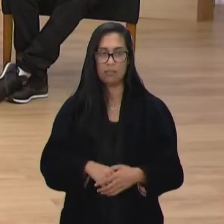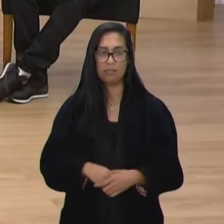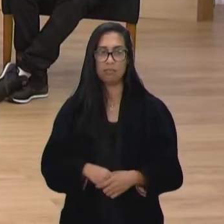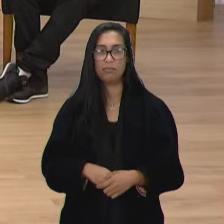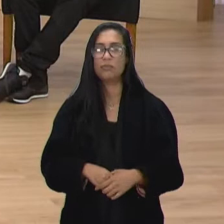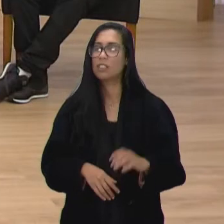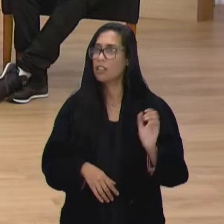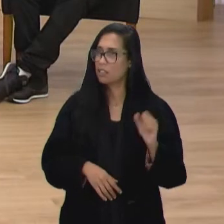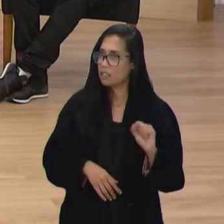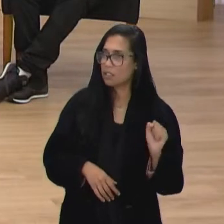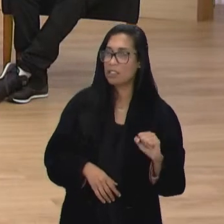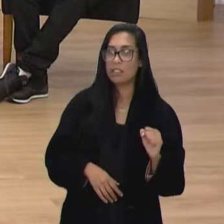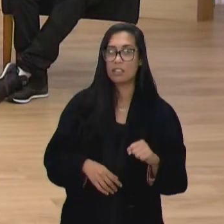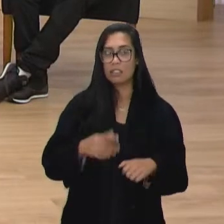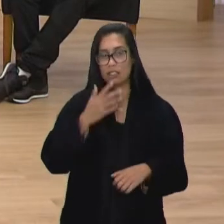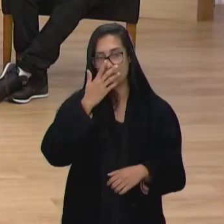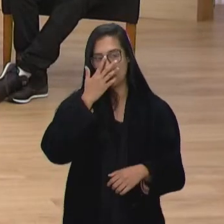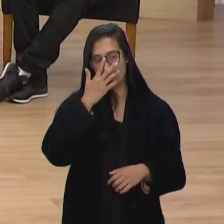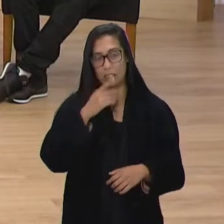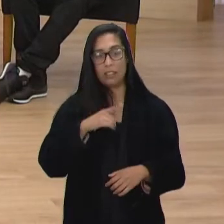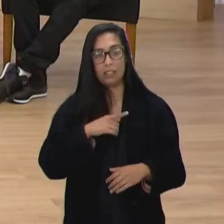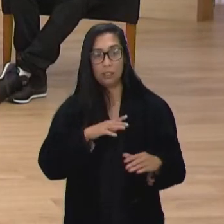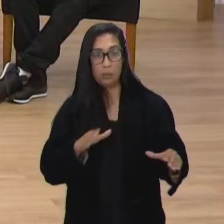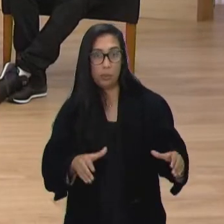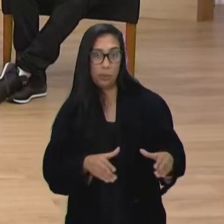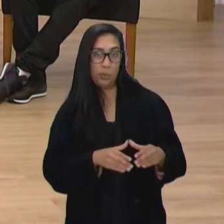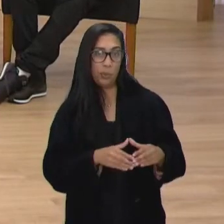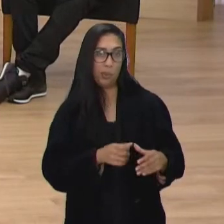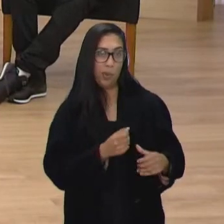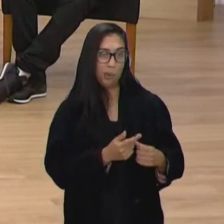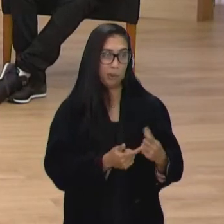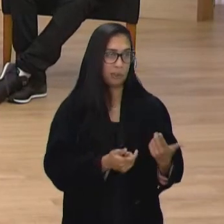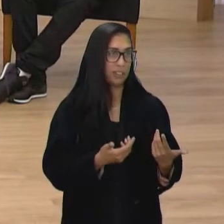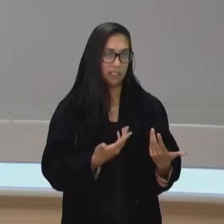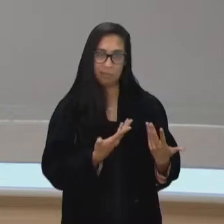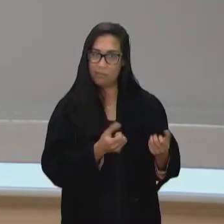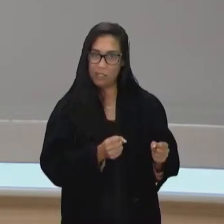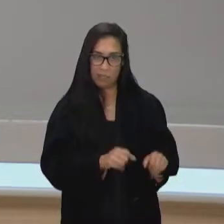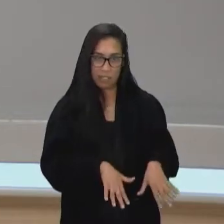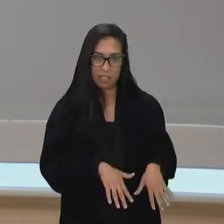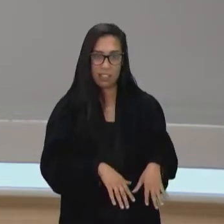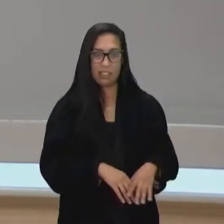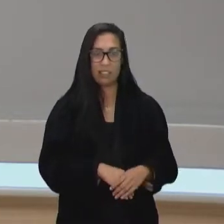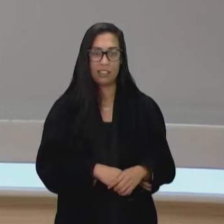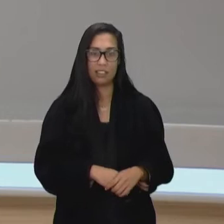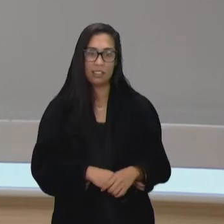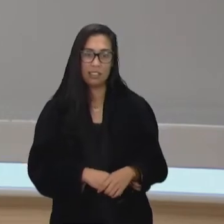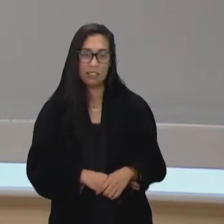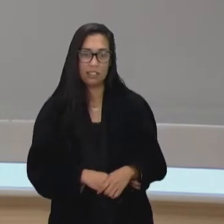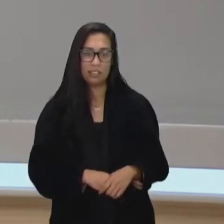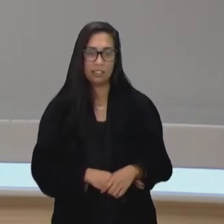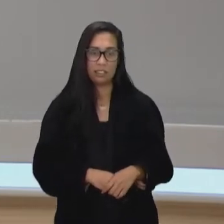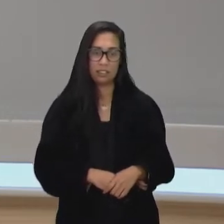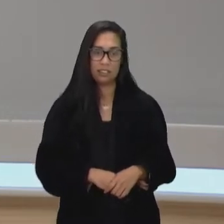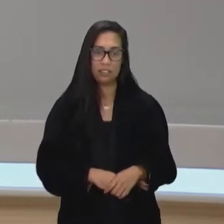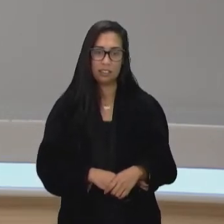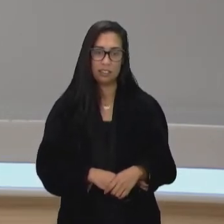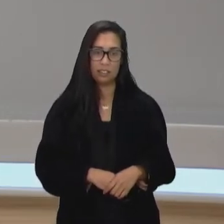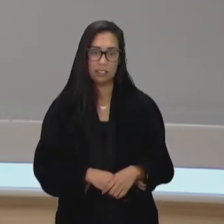Daria. Tem uns egoístas na nossa equipe, né? Que na hora do jogo decidiram tomar decisões